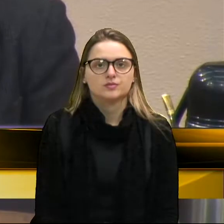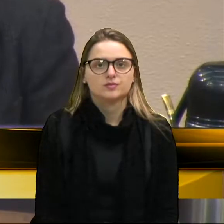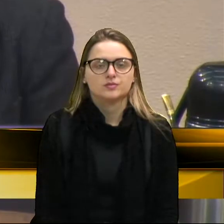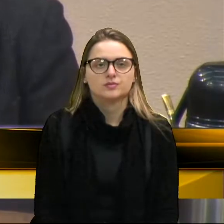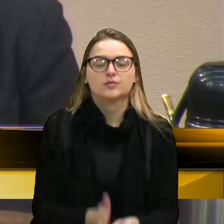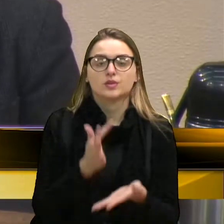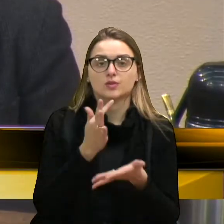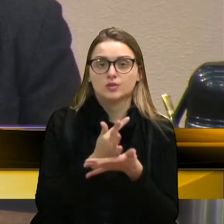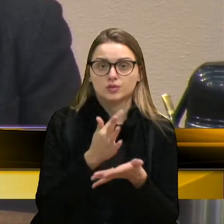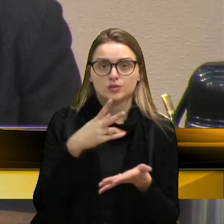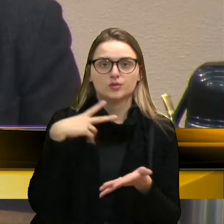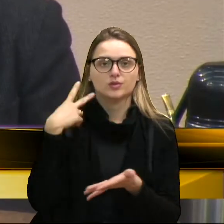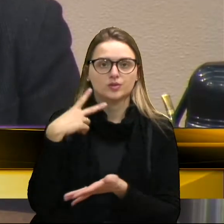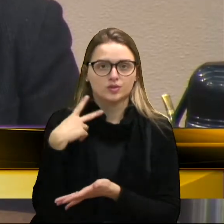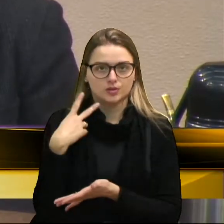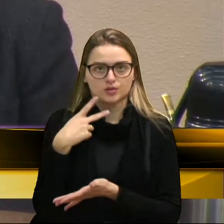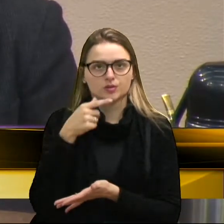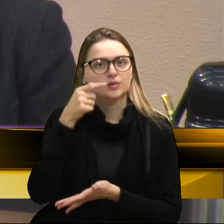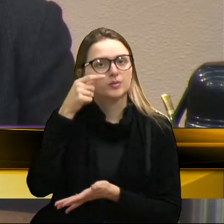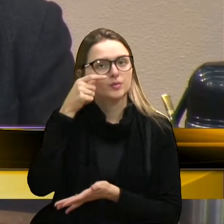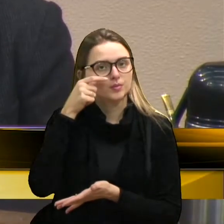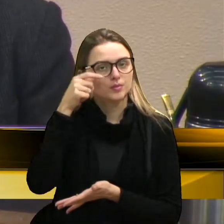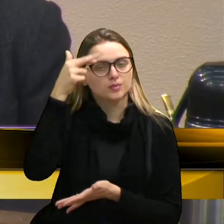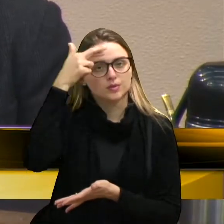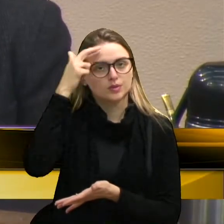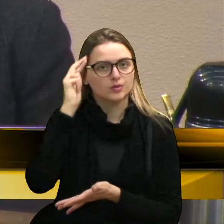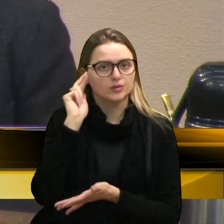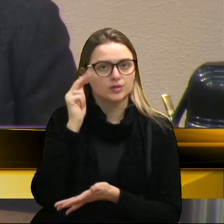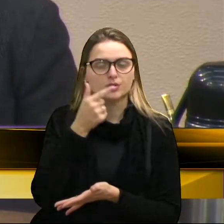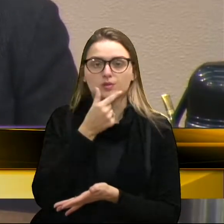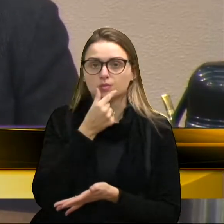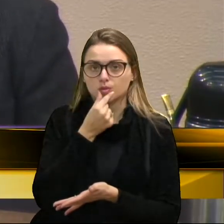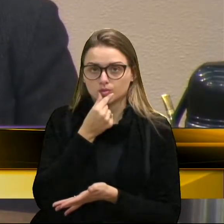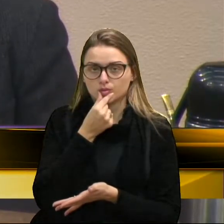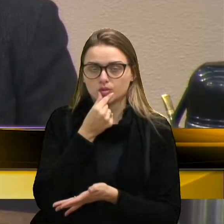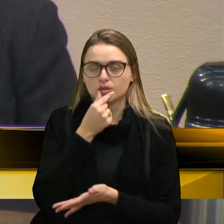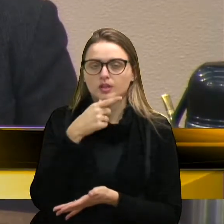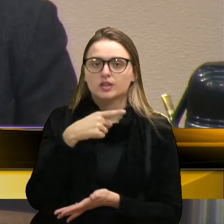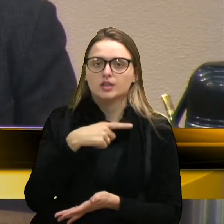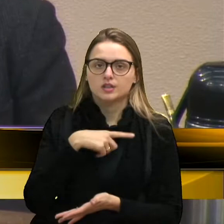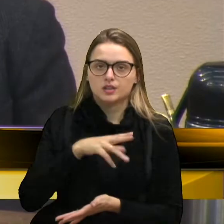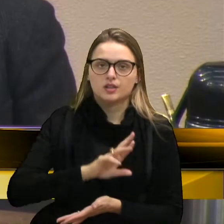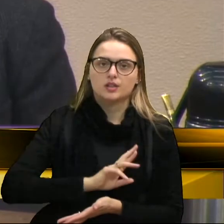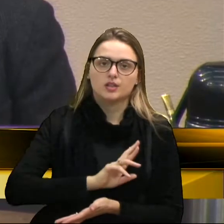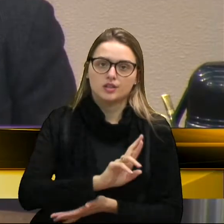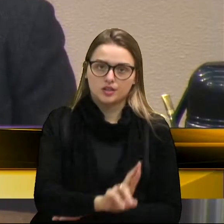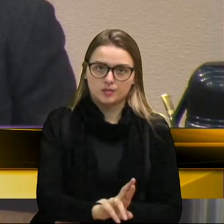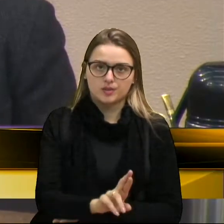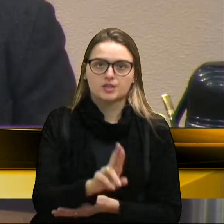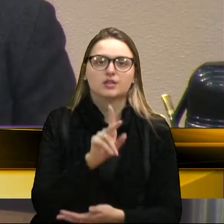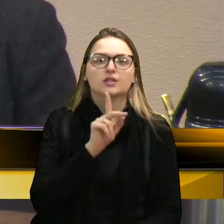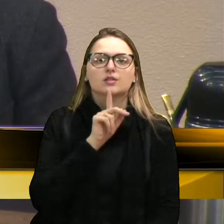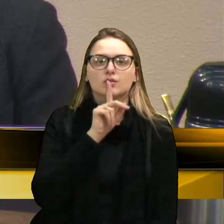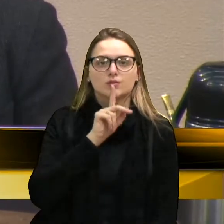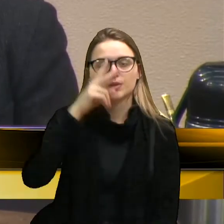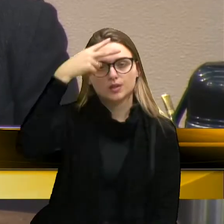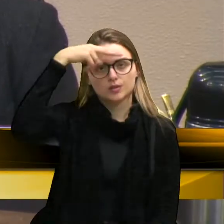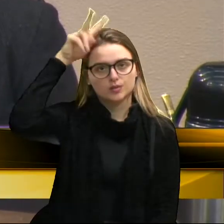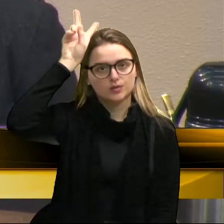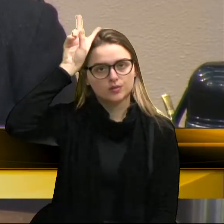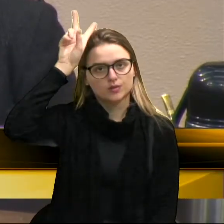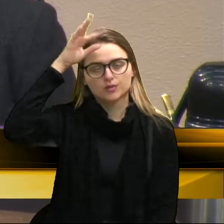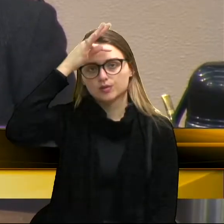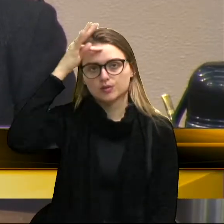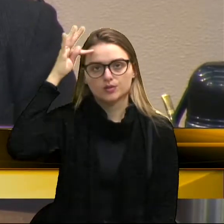Com a ausência dos vereadores Paulo Périco, Rafael Bueno e Rodrigo Beltrão, e vereadores Alberto Meneguzzi, Edson da